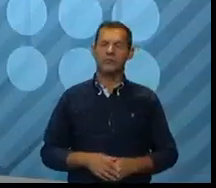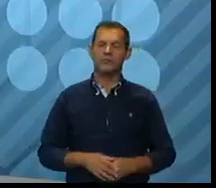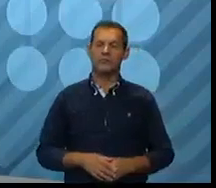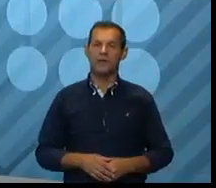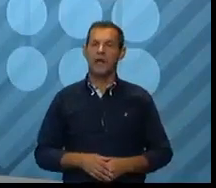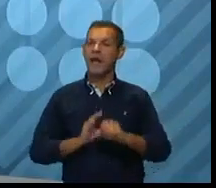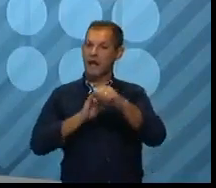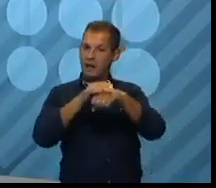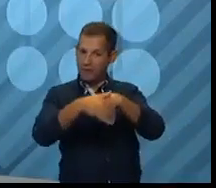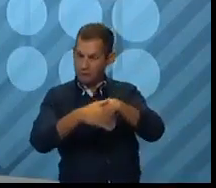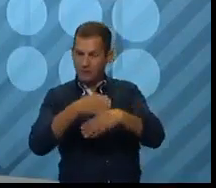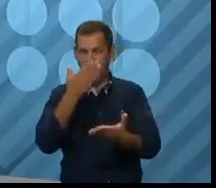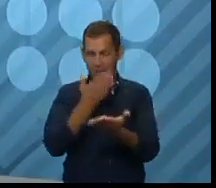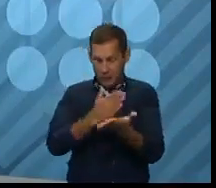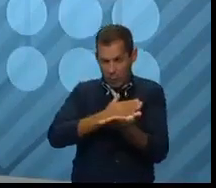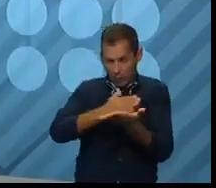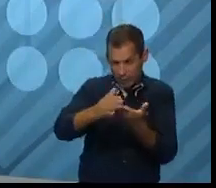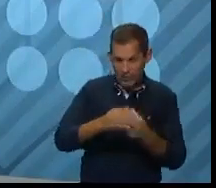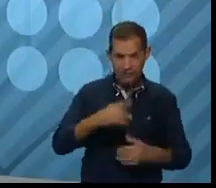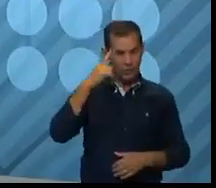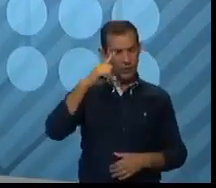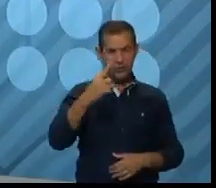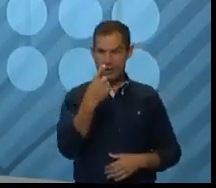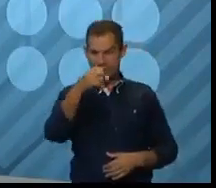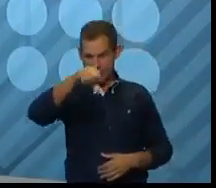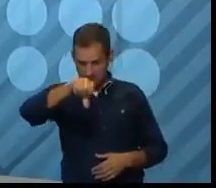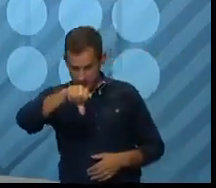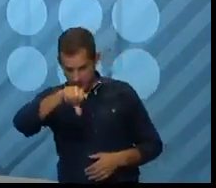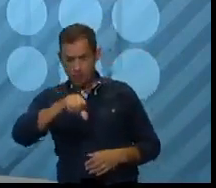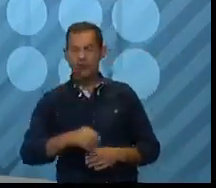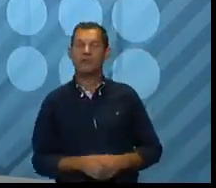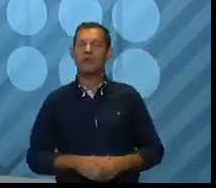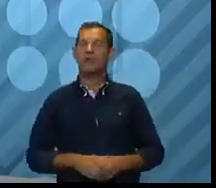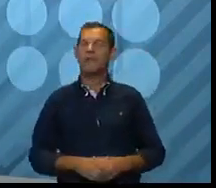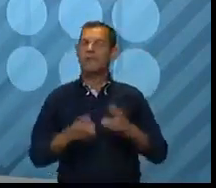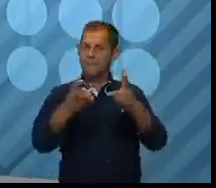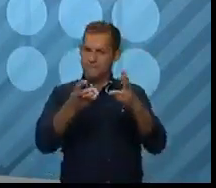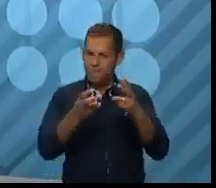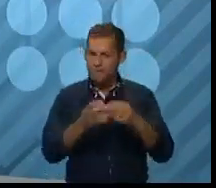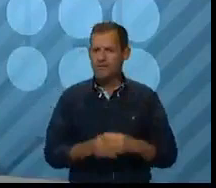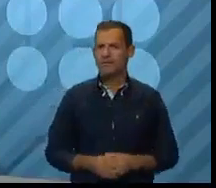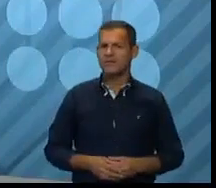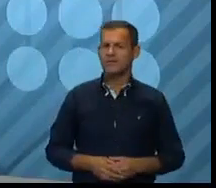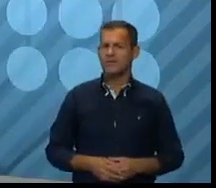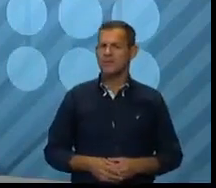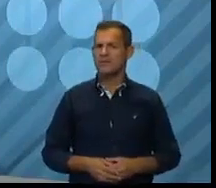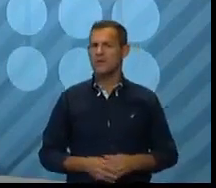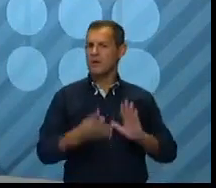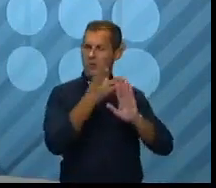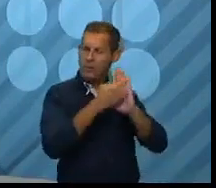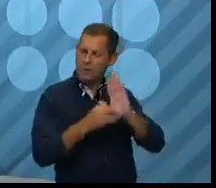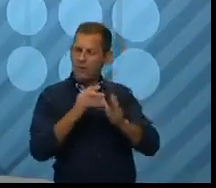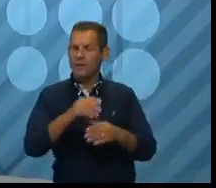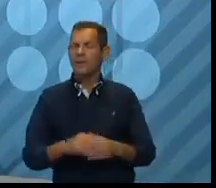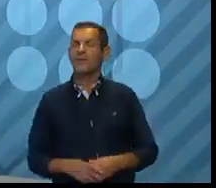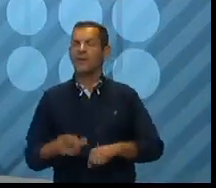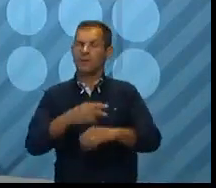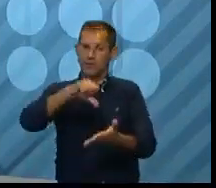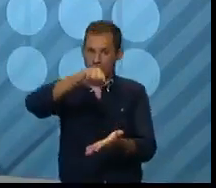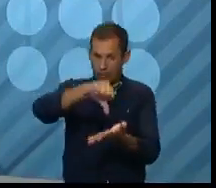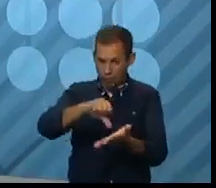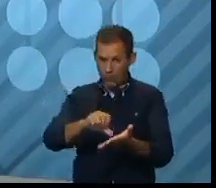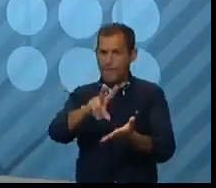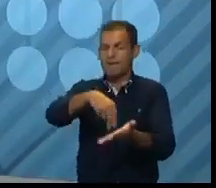segundo horário. Essas aulas começarão dia 19, então atente-se, vá ao polo, participe dessas aulas. Essas aulas são muito